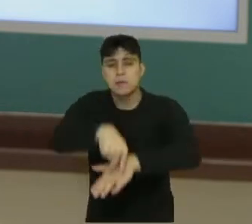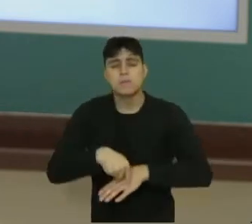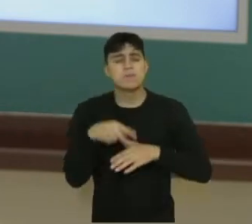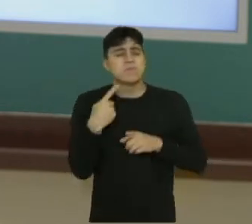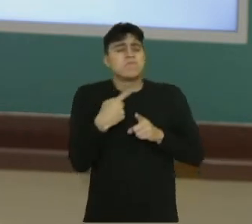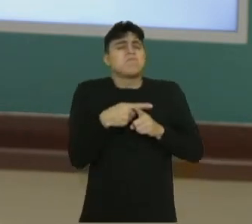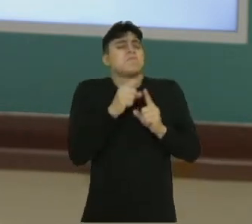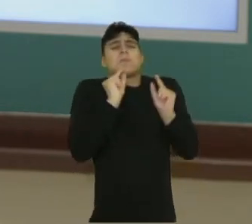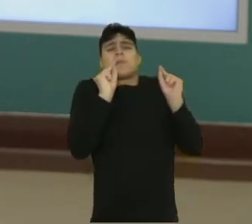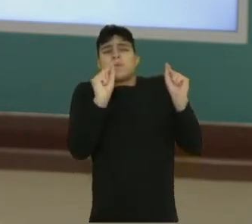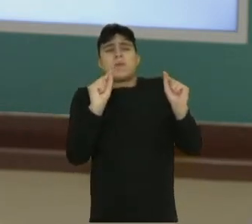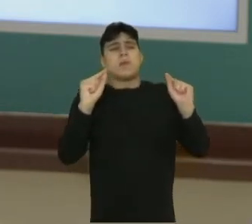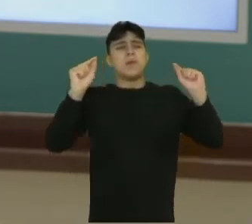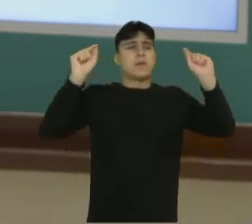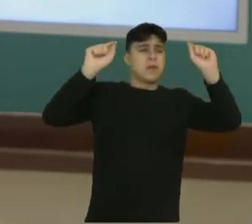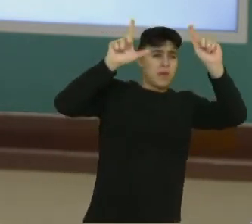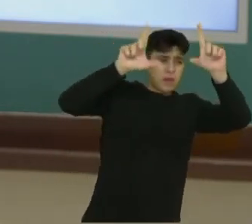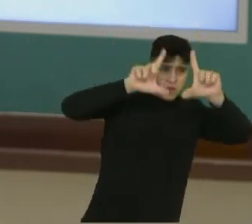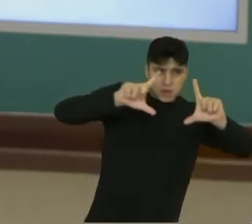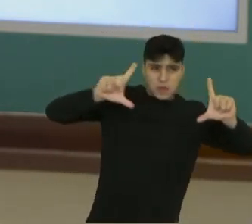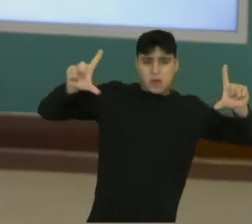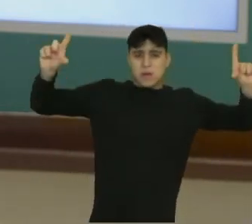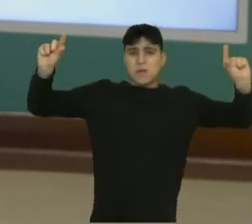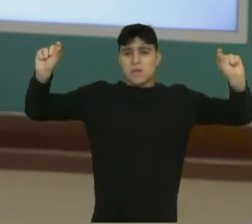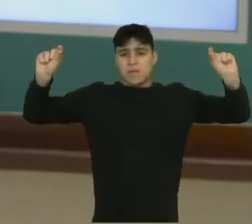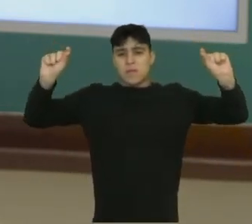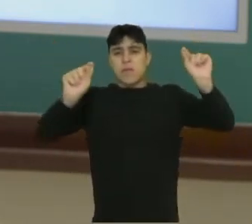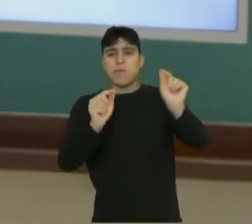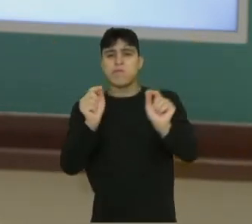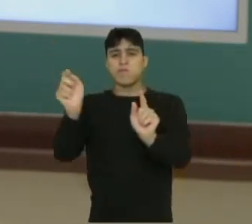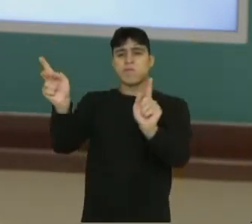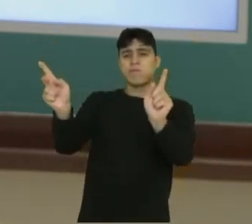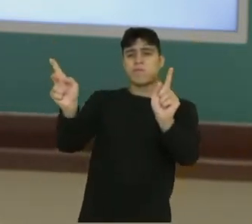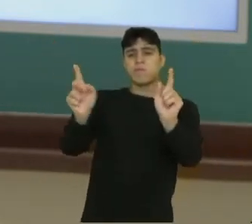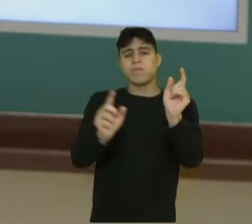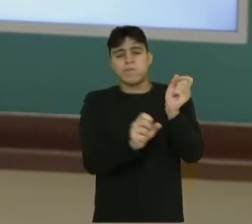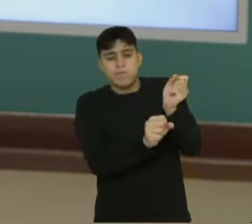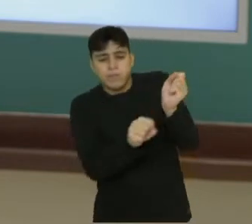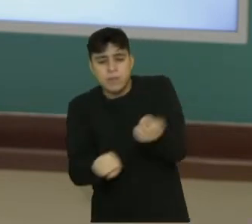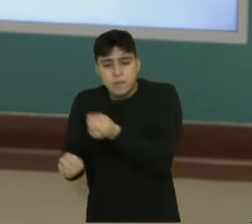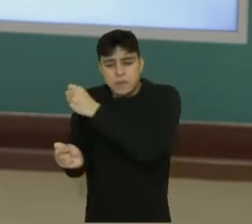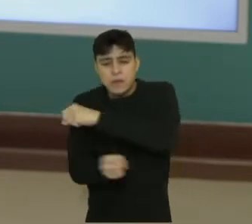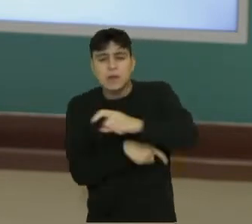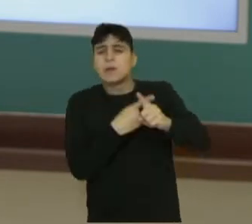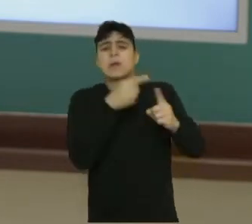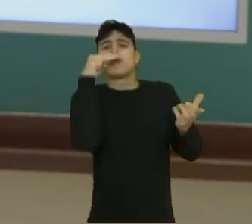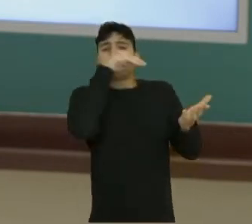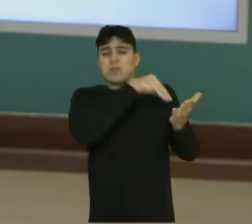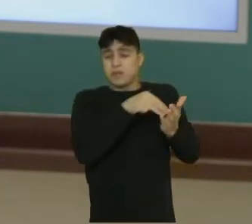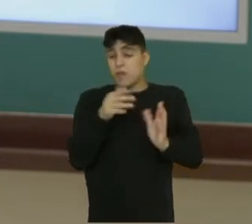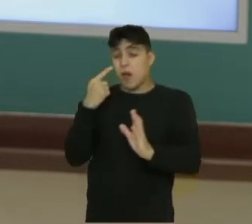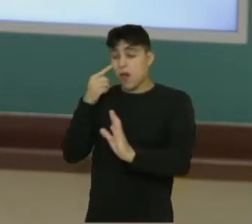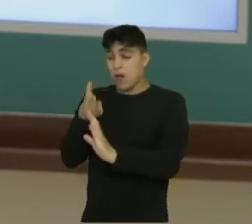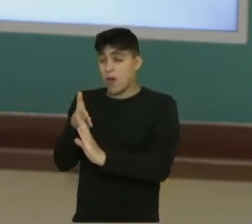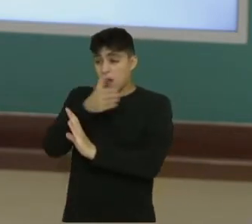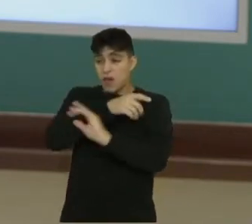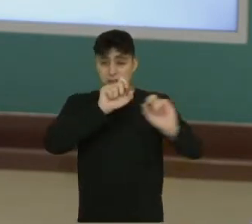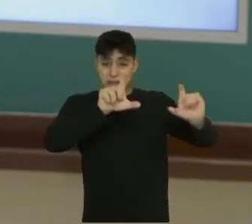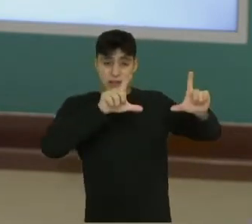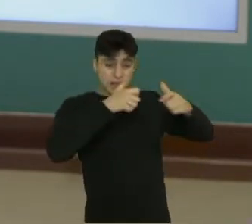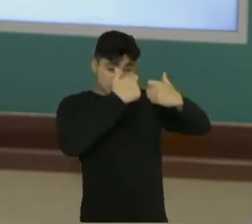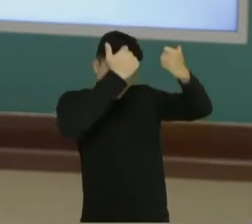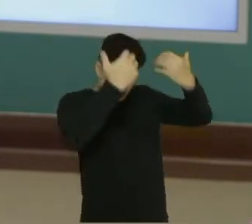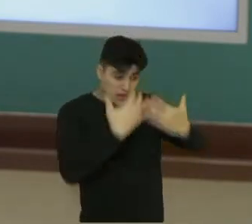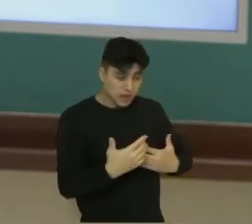uma vela em uma jangada? Por que eu estou falando isso? Porque no slide anterior a gente viu, né, a gente contextualizou, nós vimos aqui que